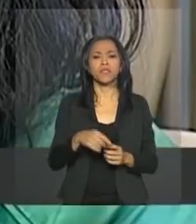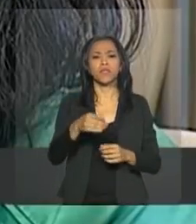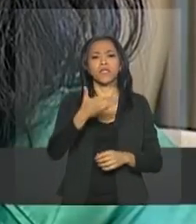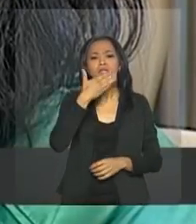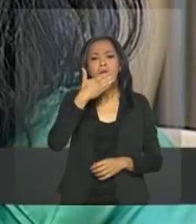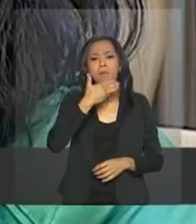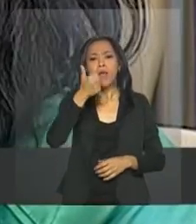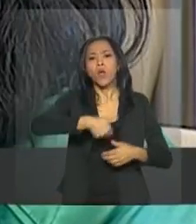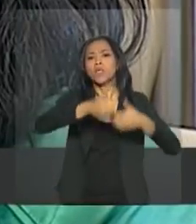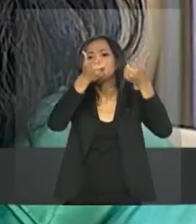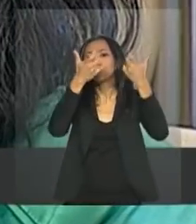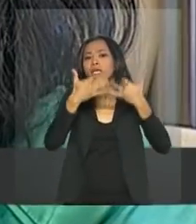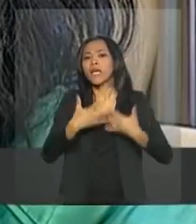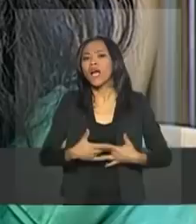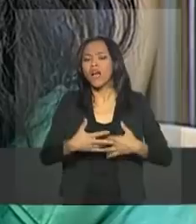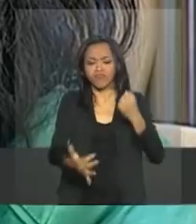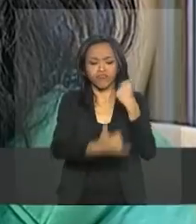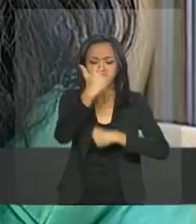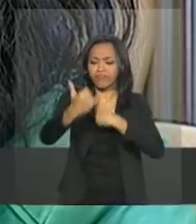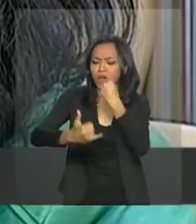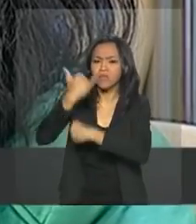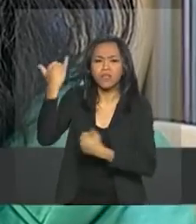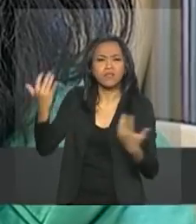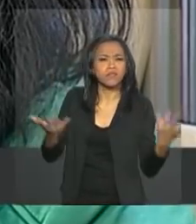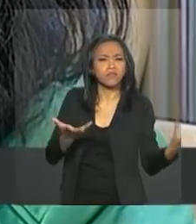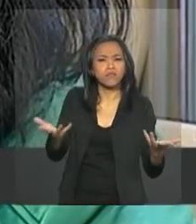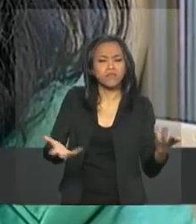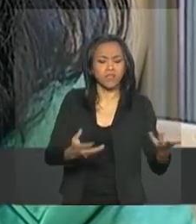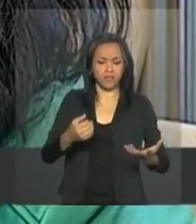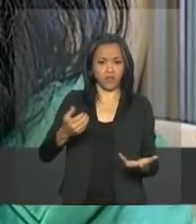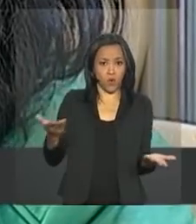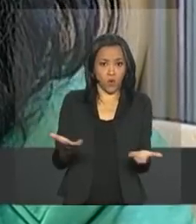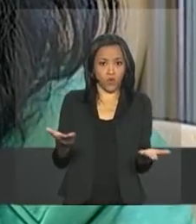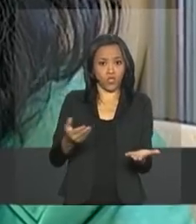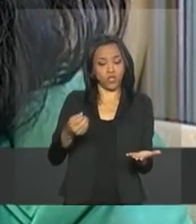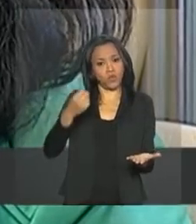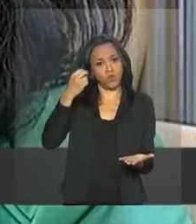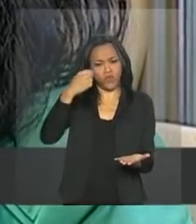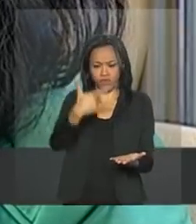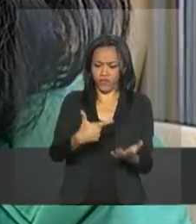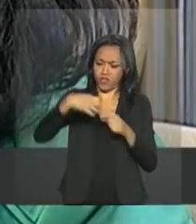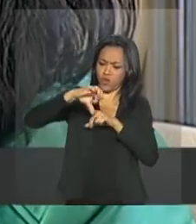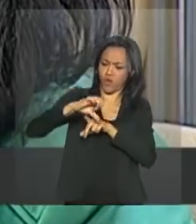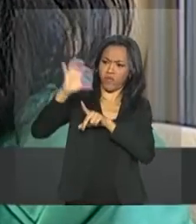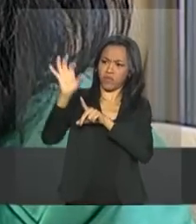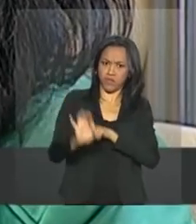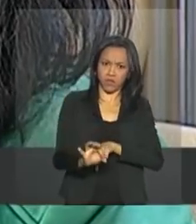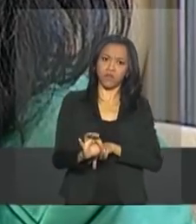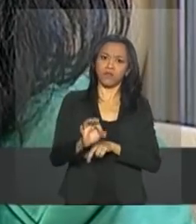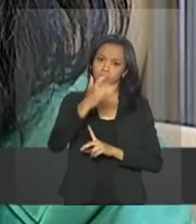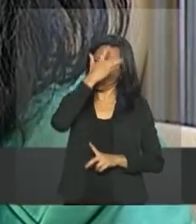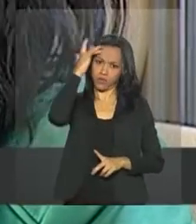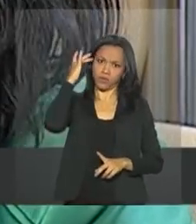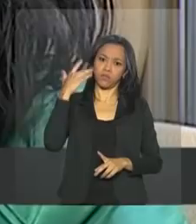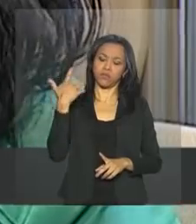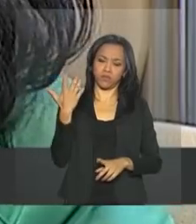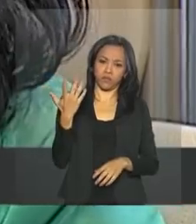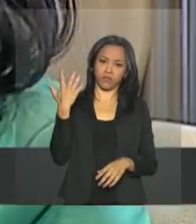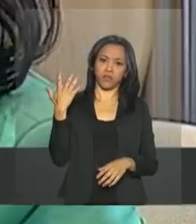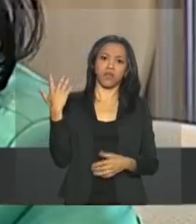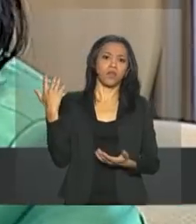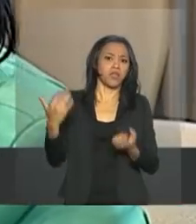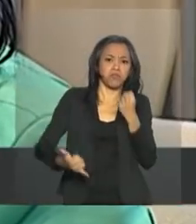melhor a questão das ausências ausência agora neste segundo dia foi de 29% fizesse um balanço dessas edições do enem e